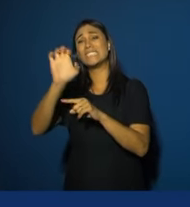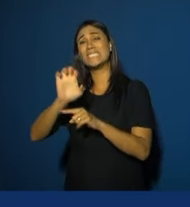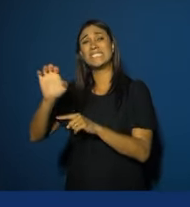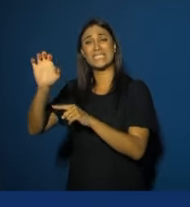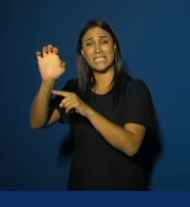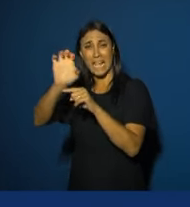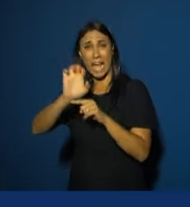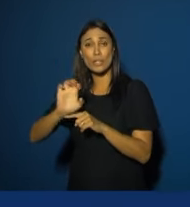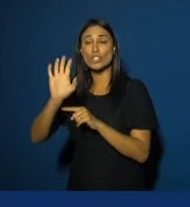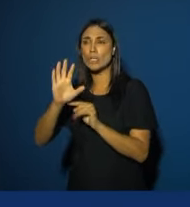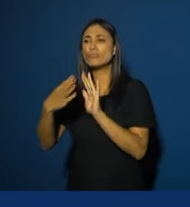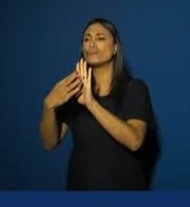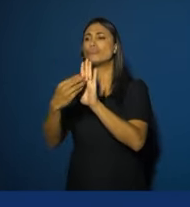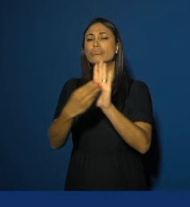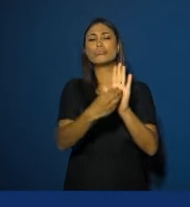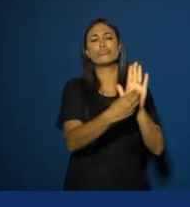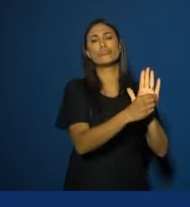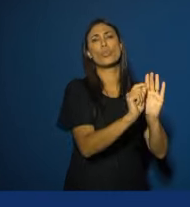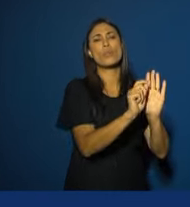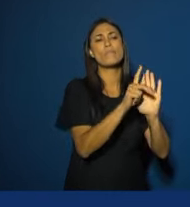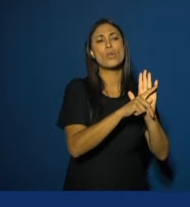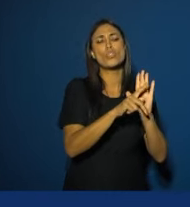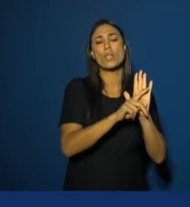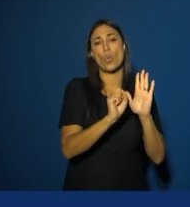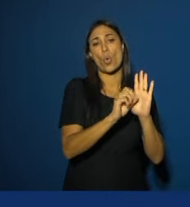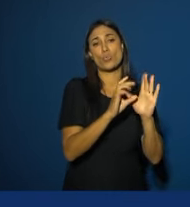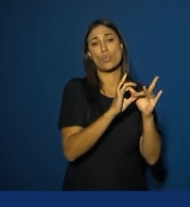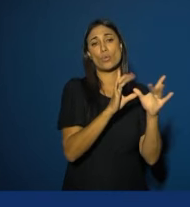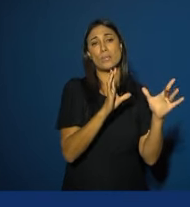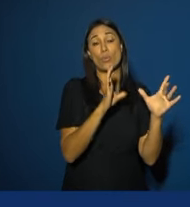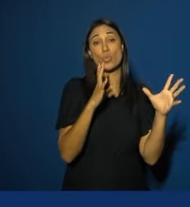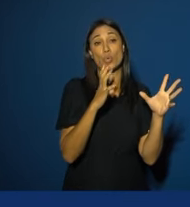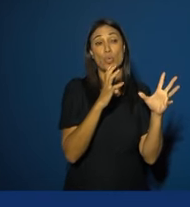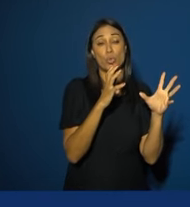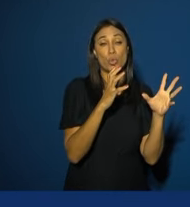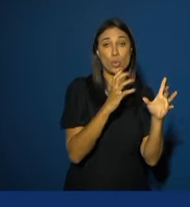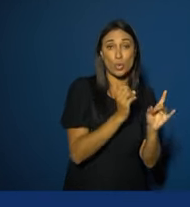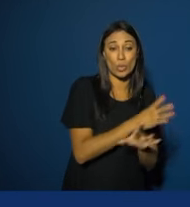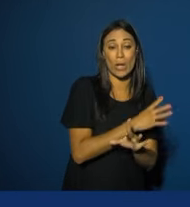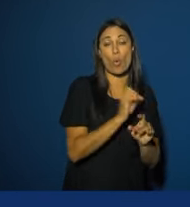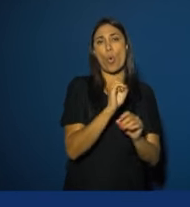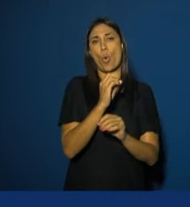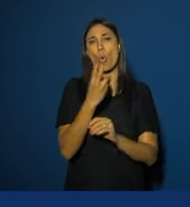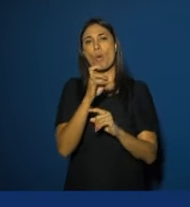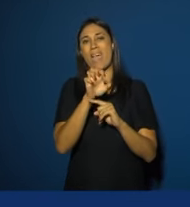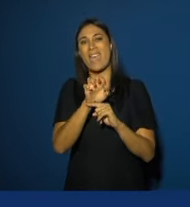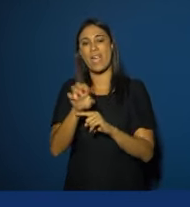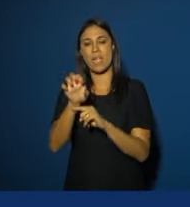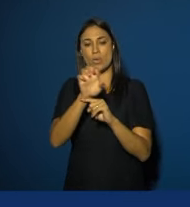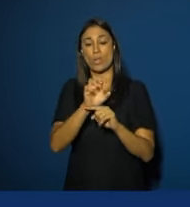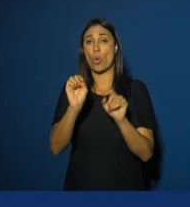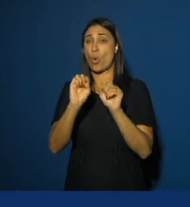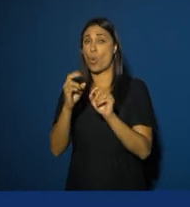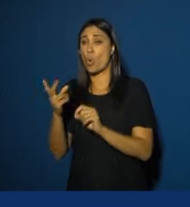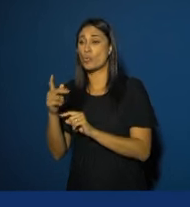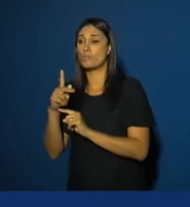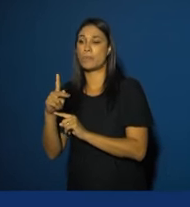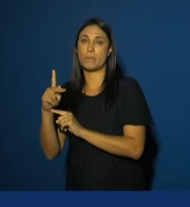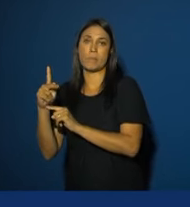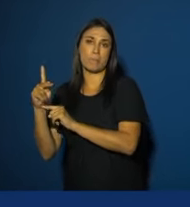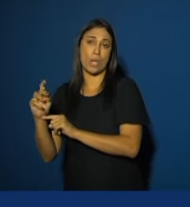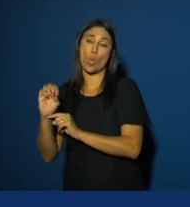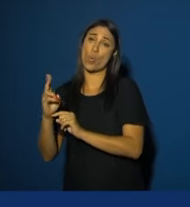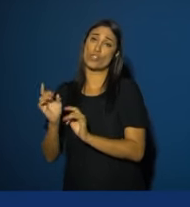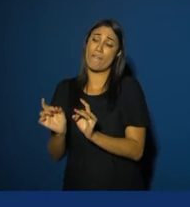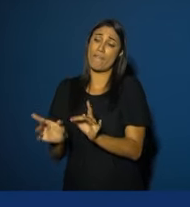estados e municípios modelando projetos de ou concessão total, concessão parcial, concessão regional, ou de PPP,